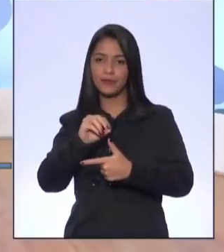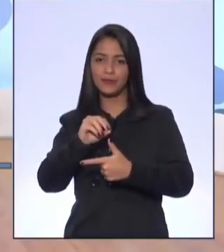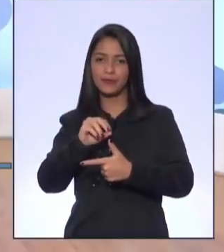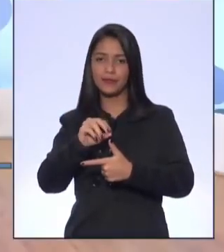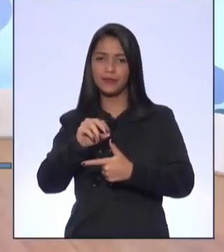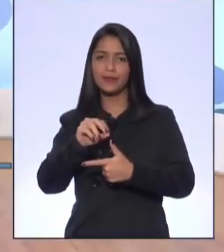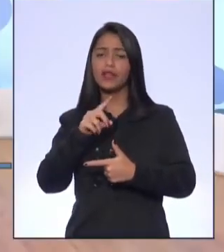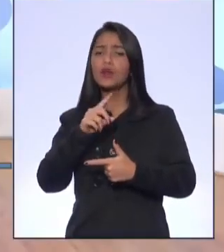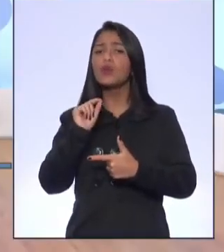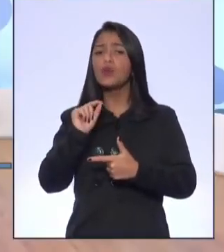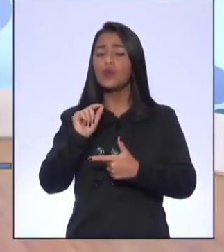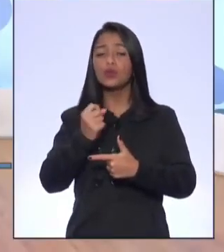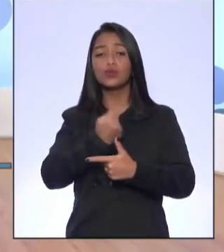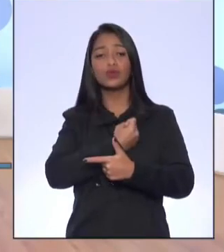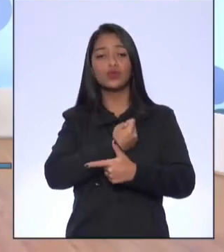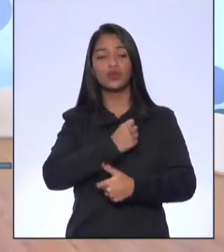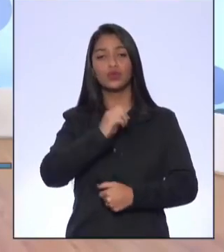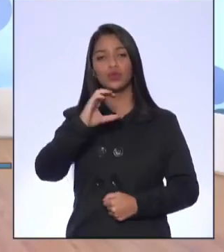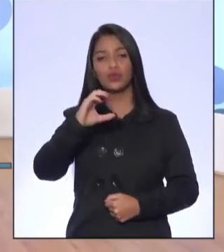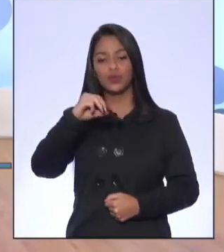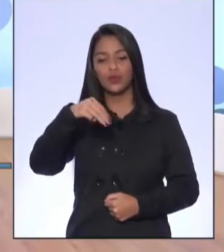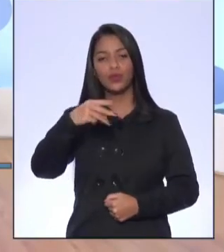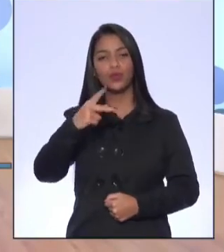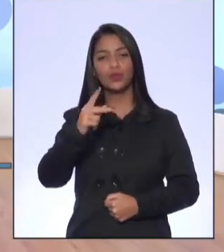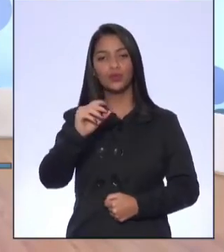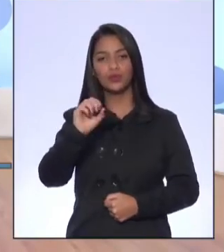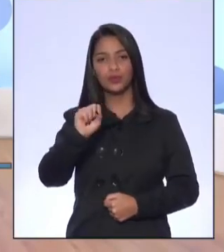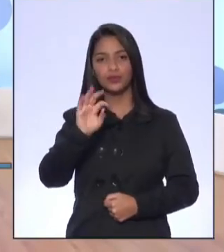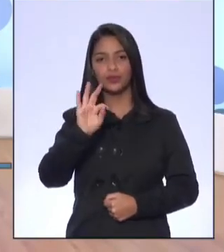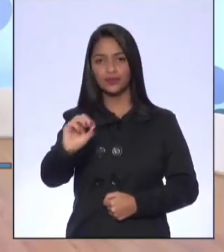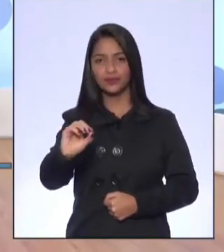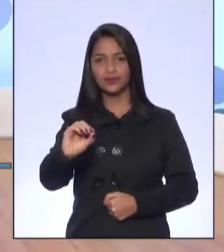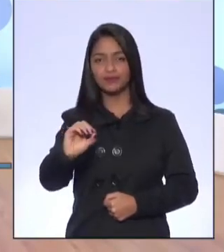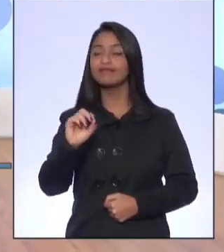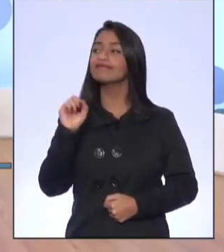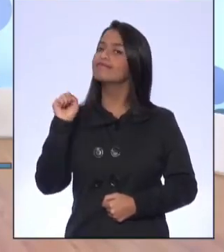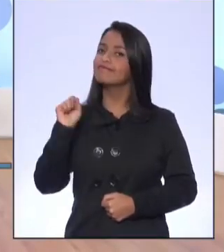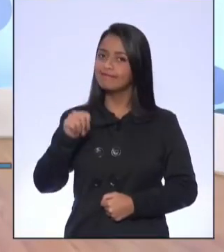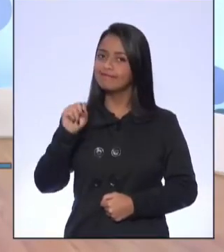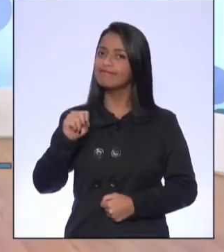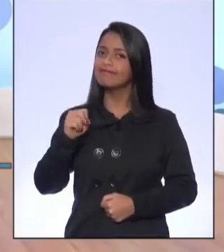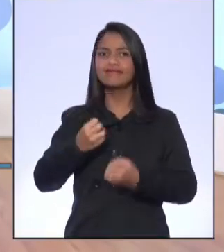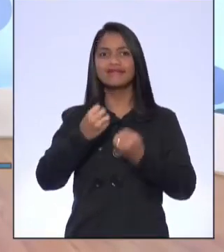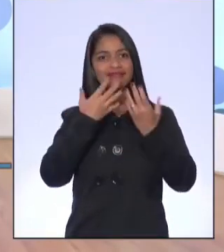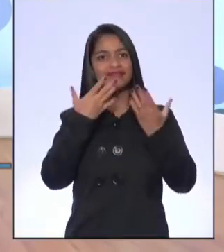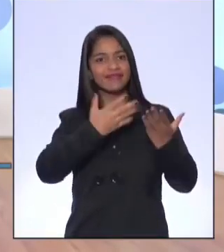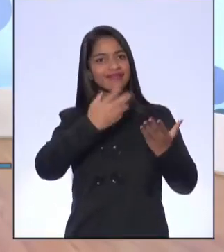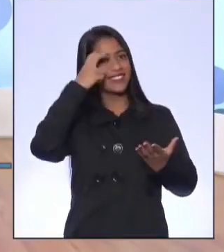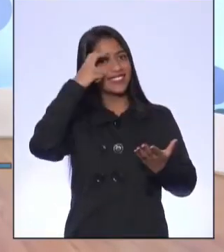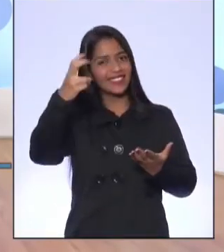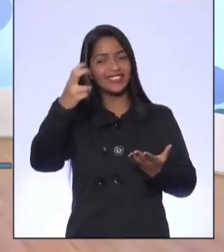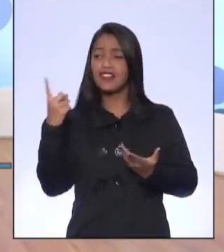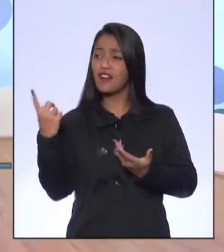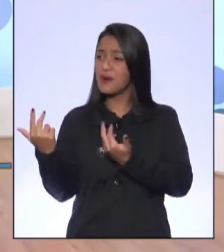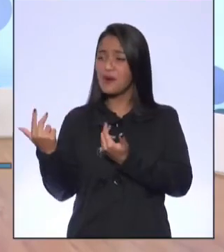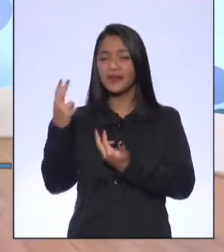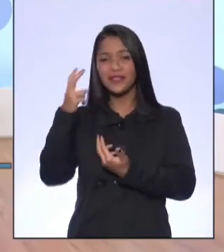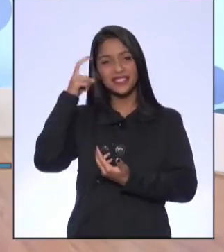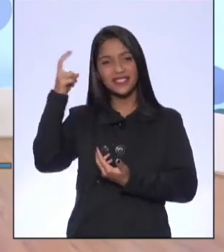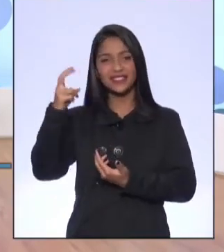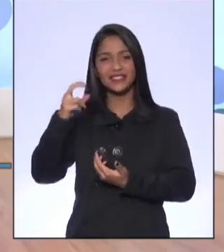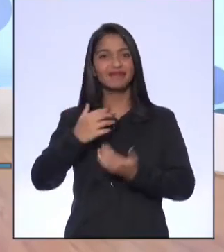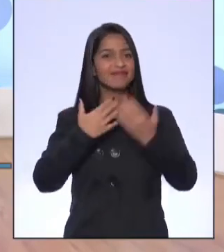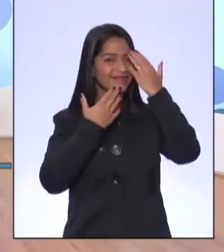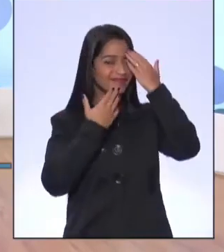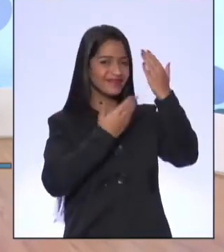pode ser chamado de número composto, né? Isso mesmo, ele é um número Ah, composto. muito Isso bom, mesmo. Jonas. Como você é inteligente. Você também. Então,